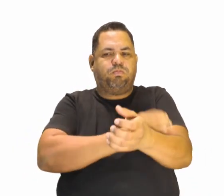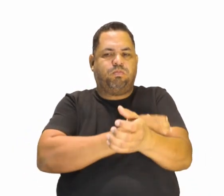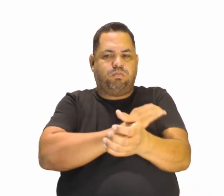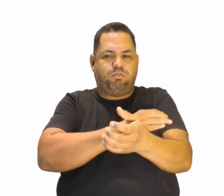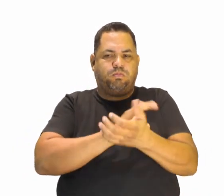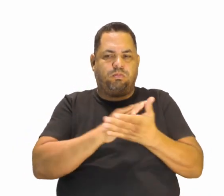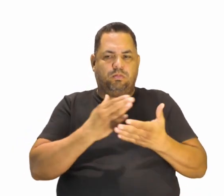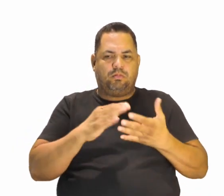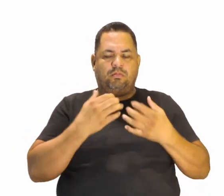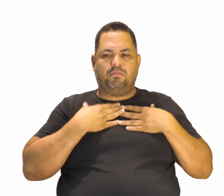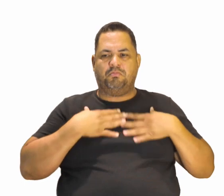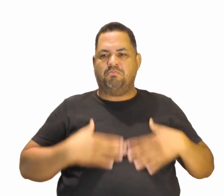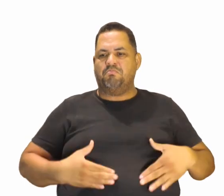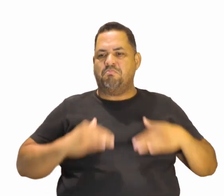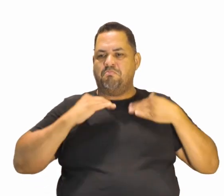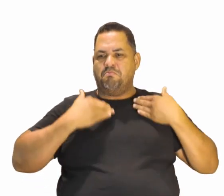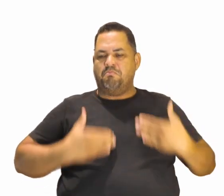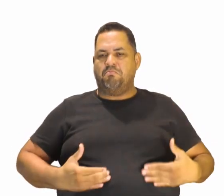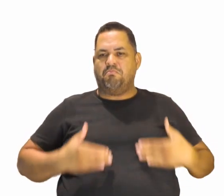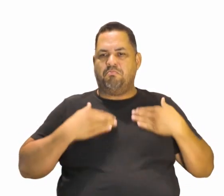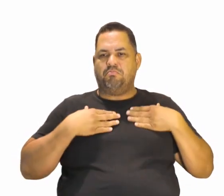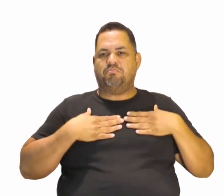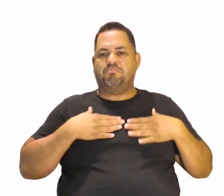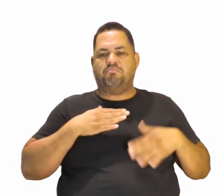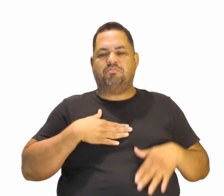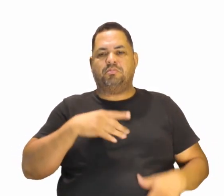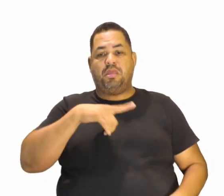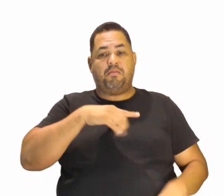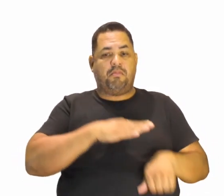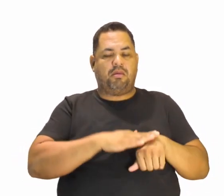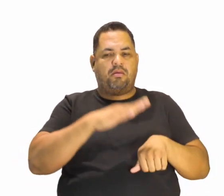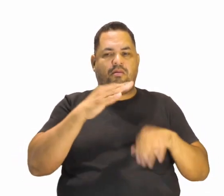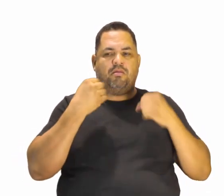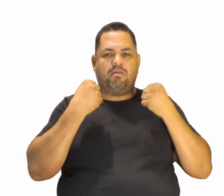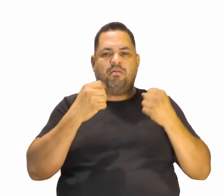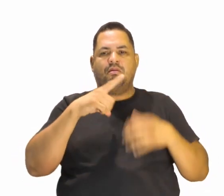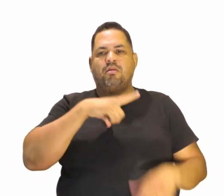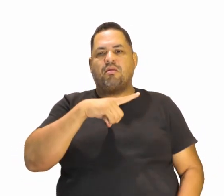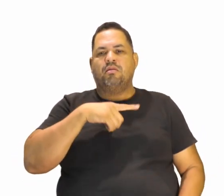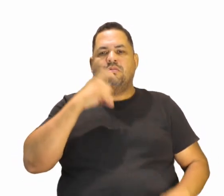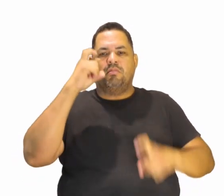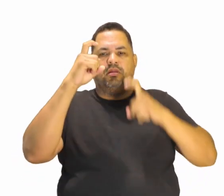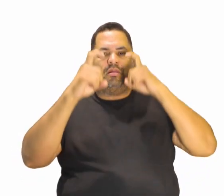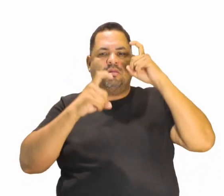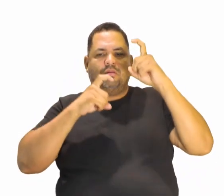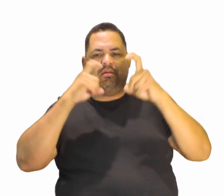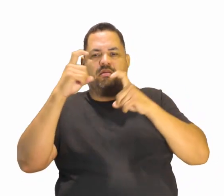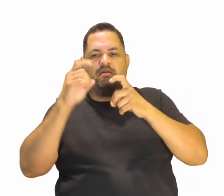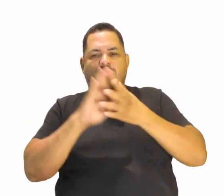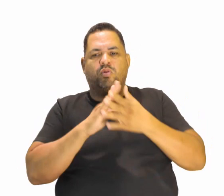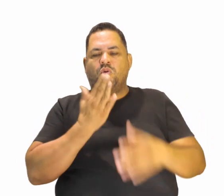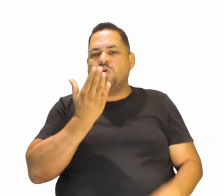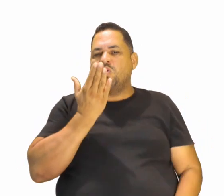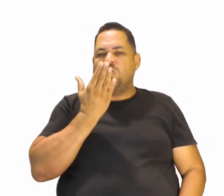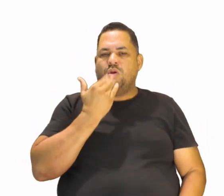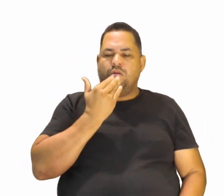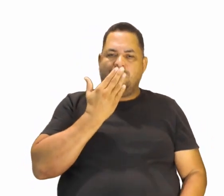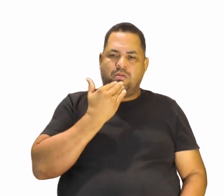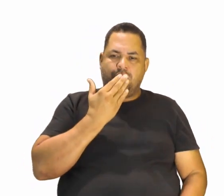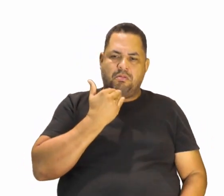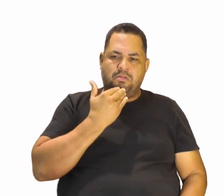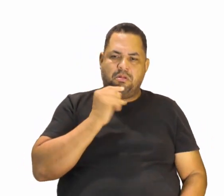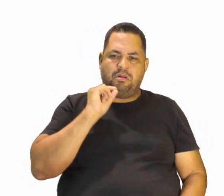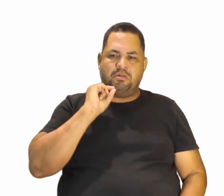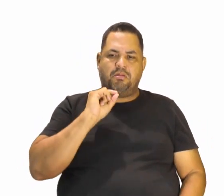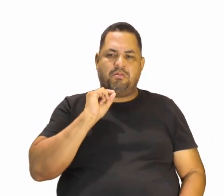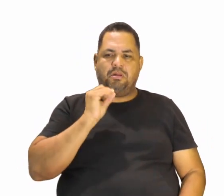músculo, não exatamente o peso, e sim mais músculo. E aí existe o que? Uma preocupação excessiva. Excessiva com o quê,